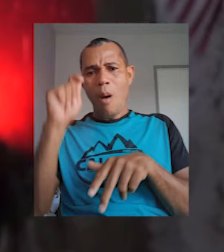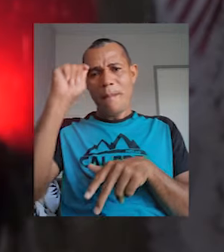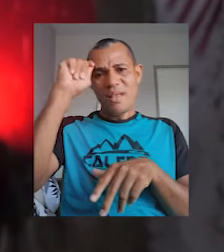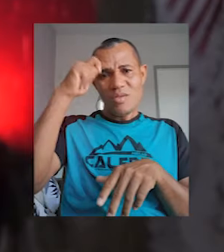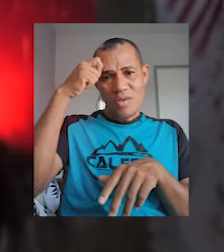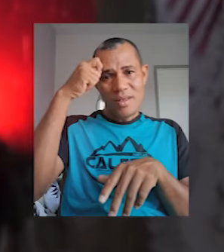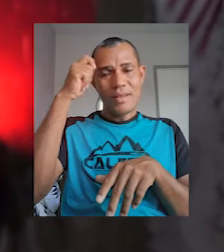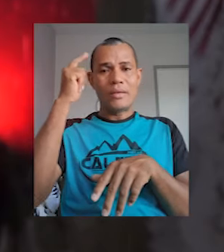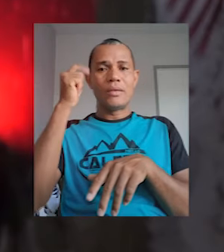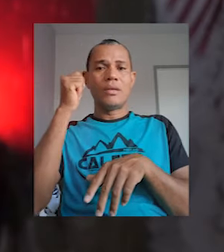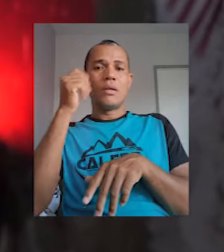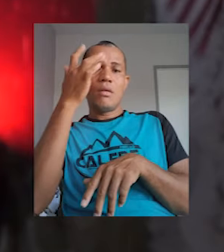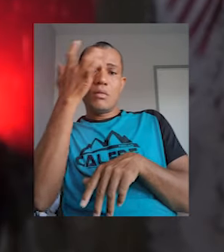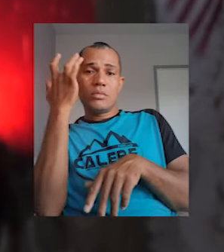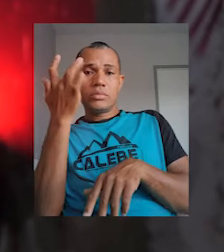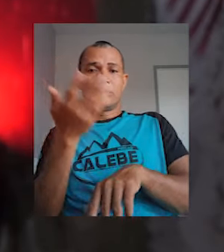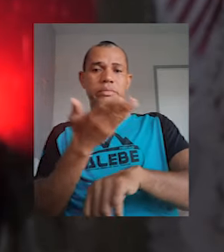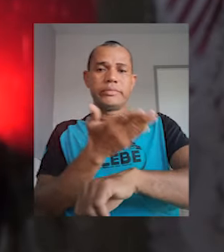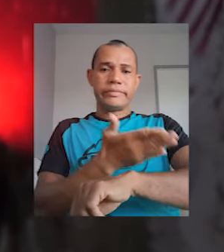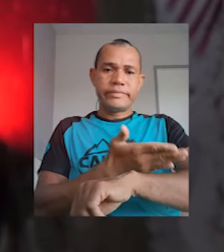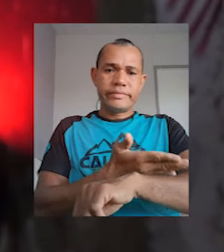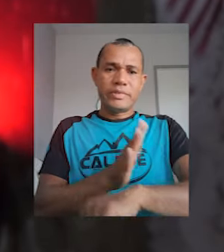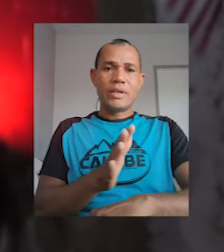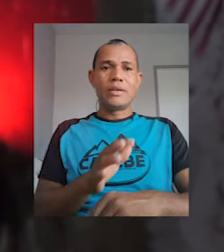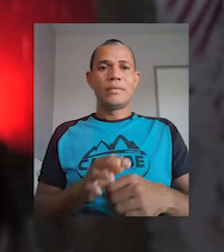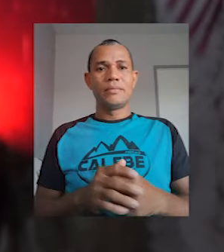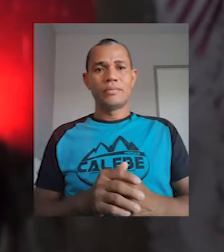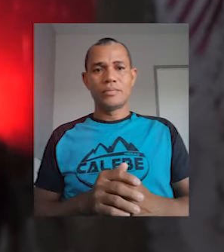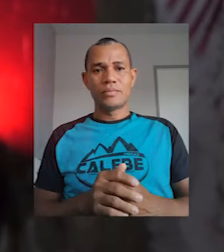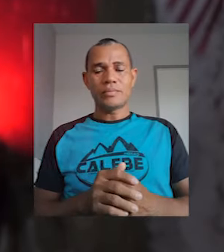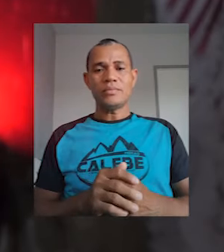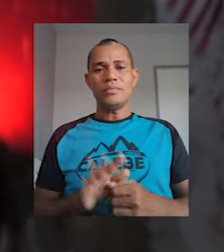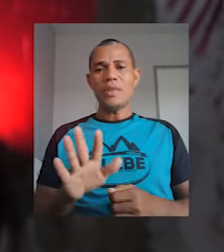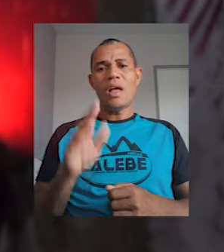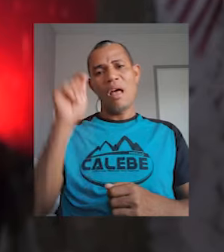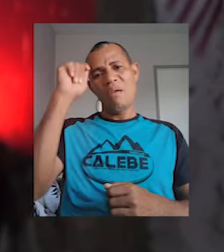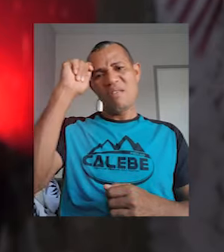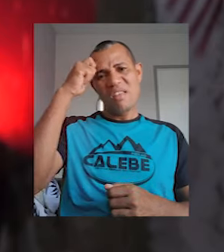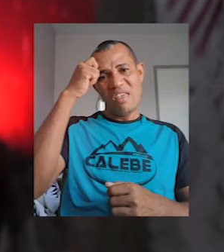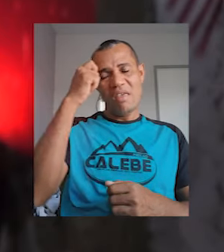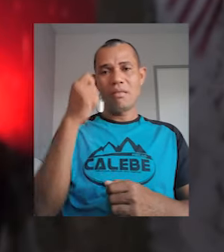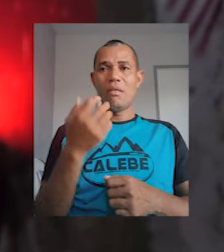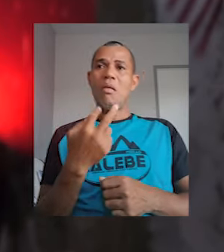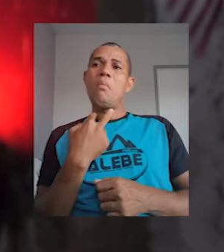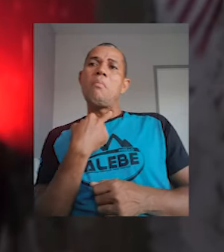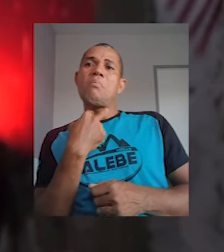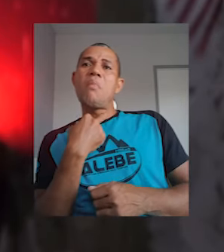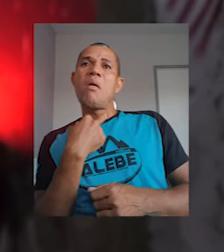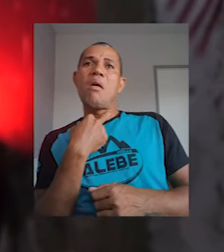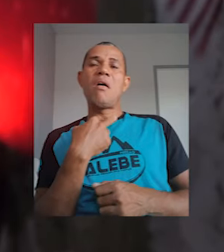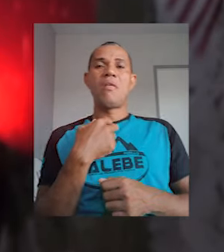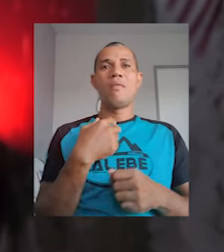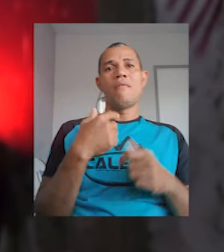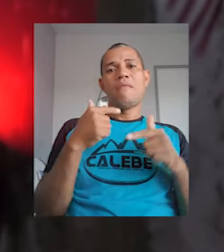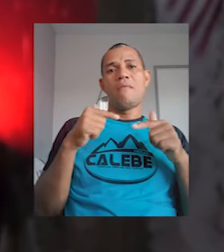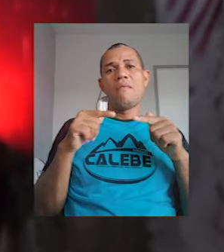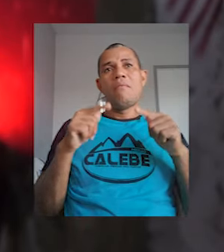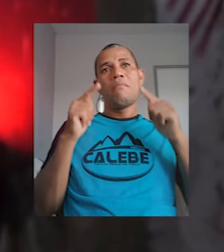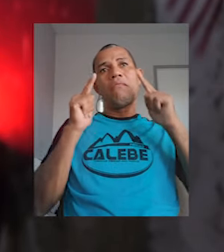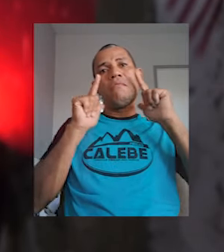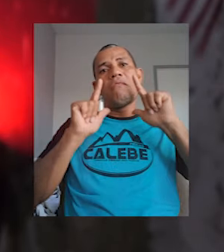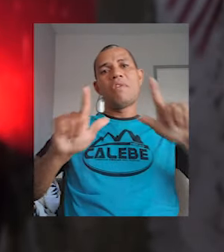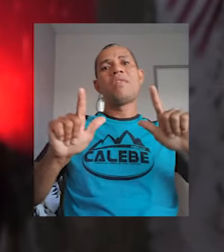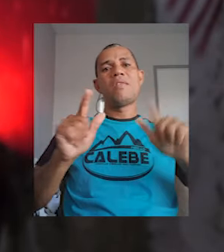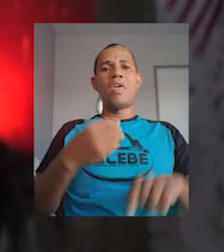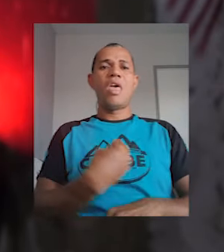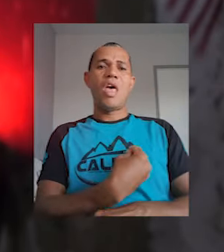nossa cultura, a nossa religião como elementos demoníacos, né? Que nos coloca como incapaz. E até a própria